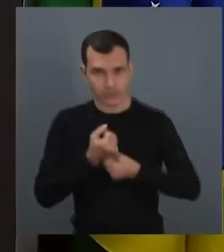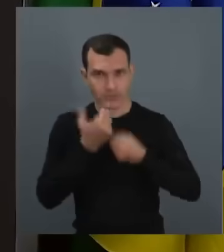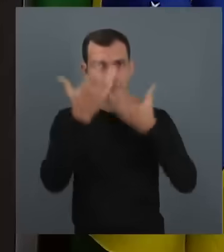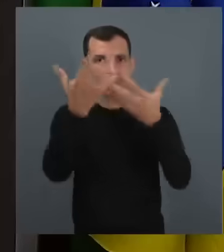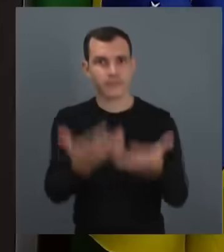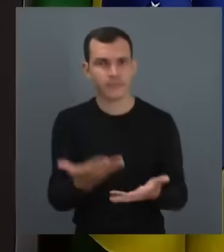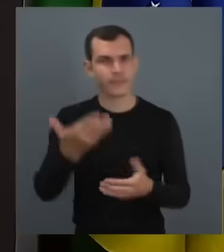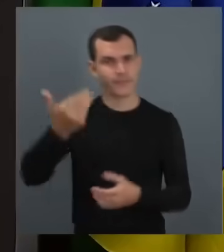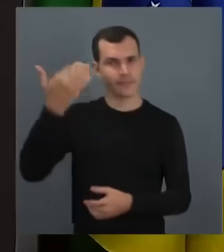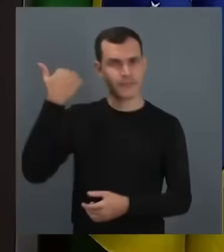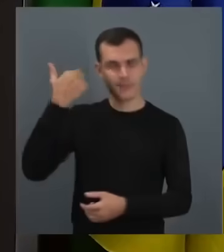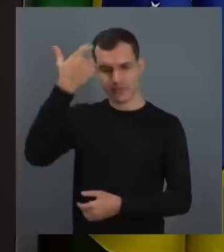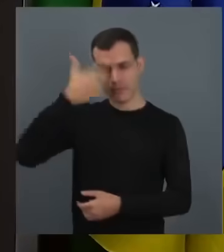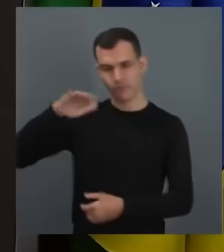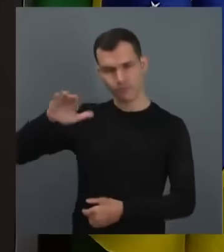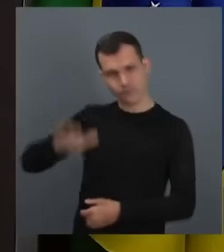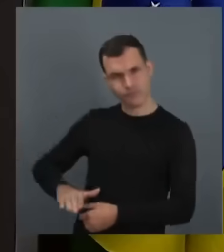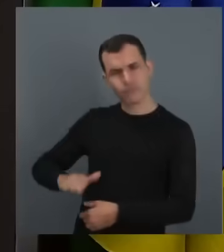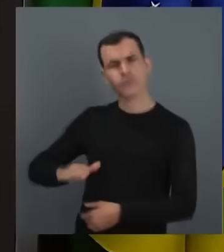minha infância esse caso.